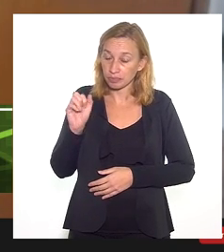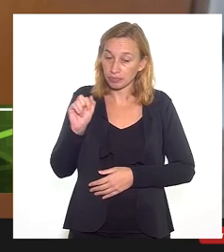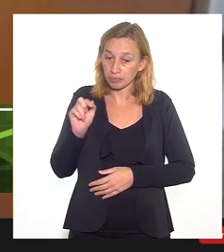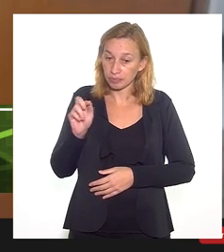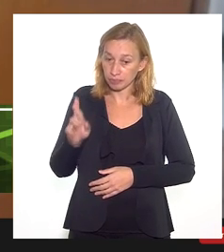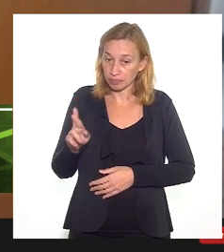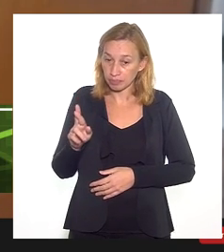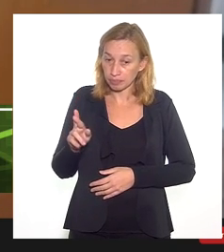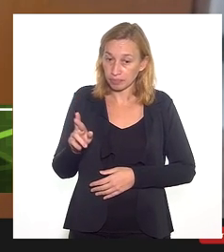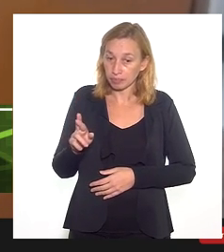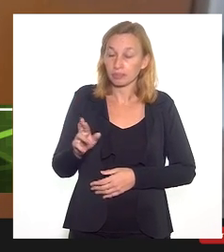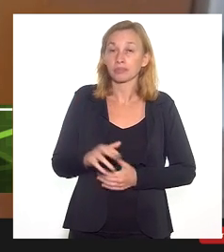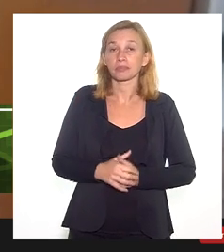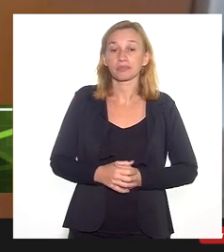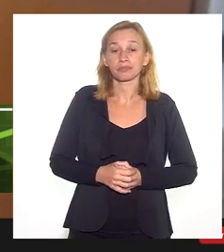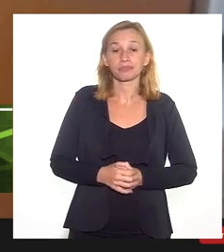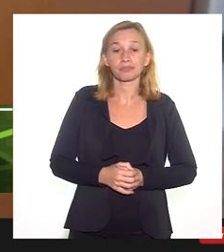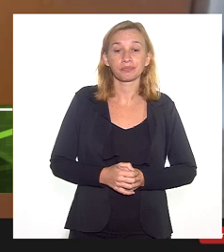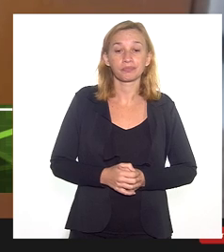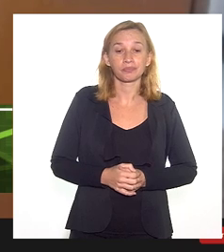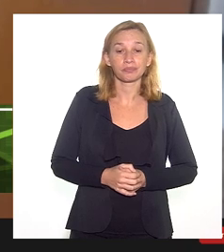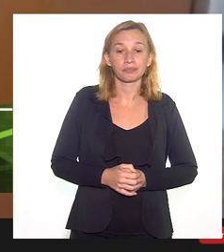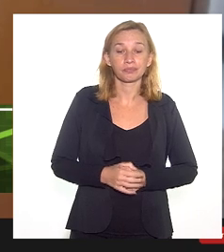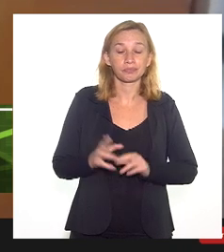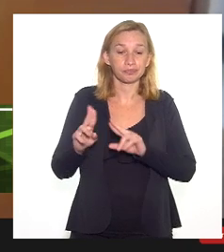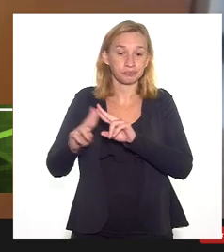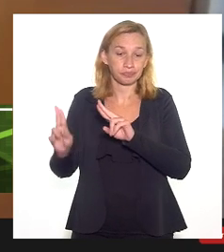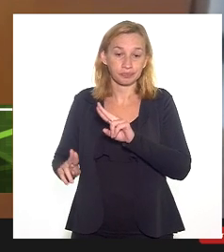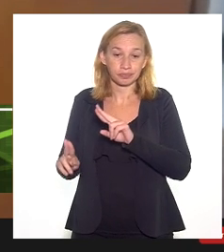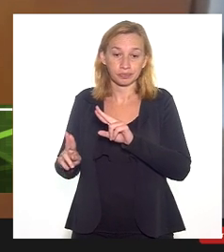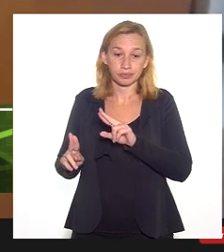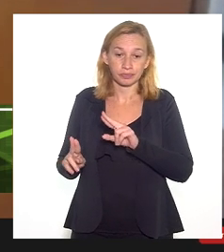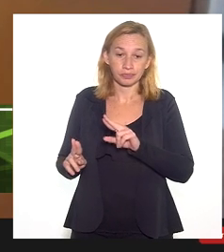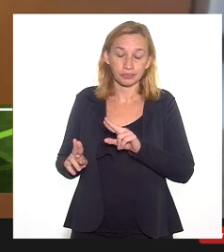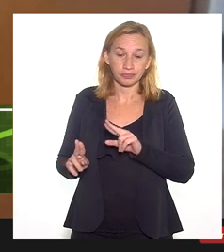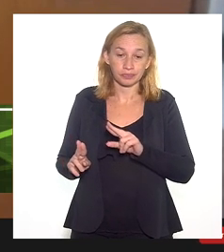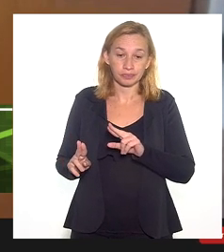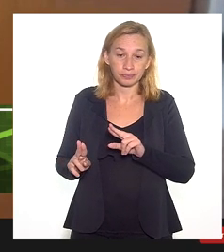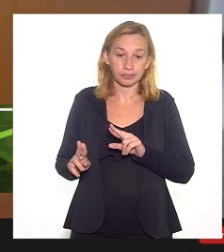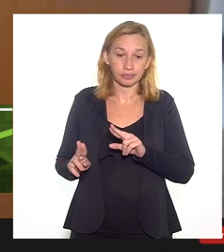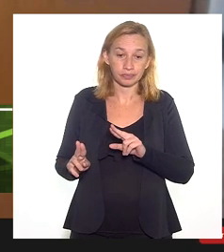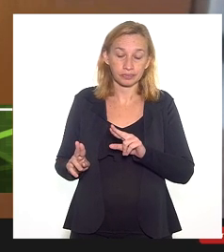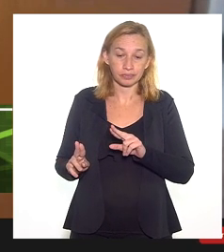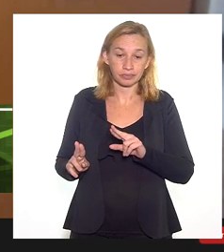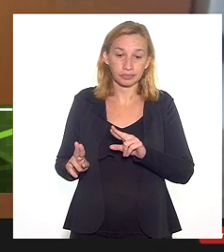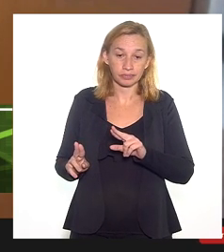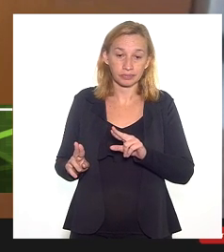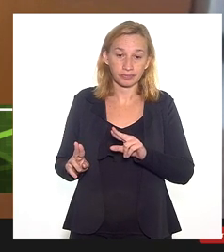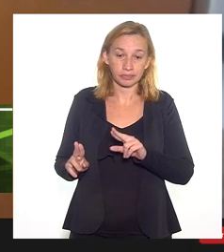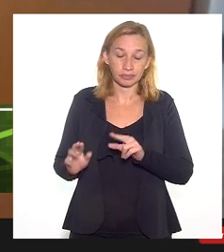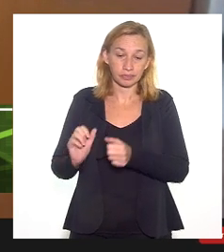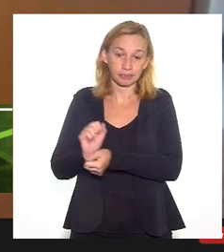bem colocado, a UERJ não vai ficar imune às crises de arrecadação.